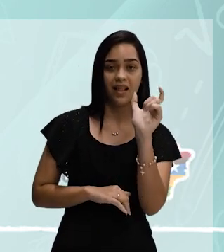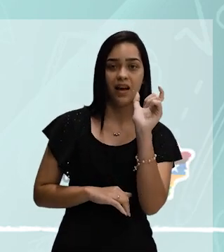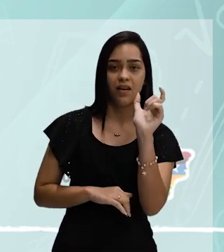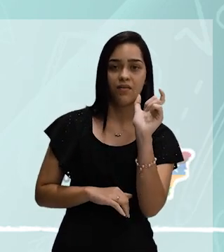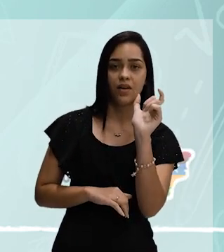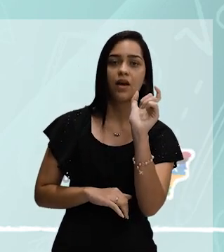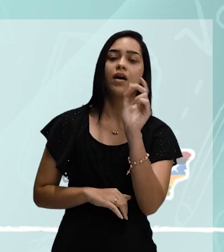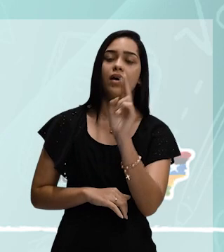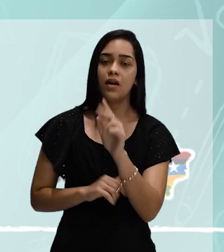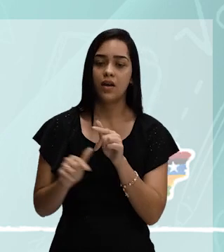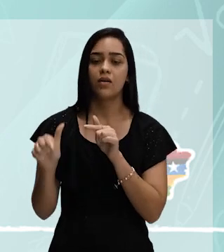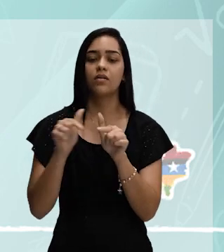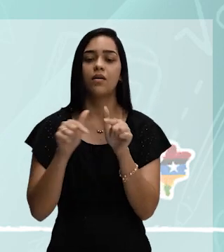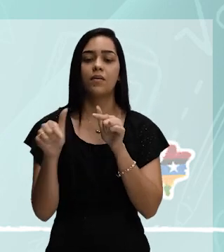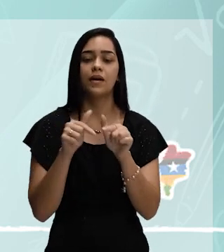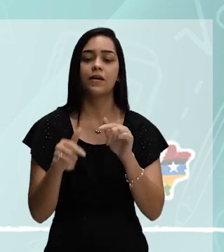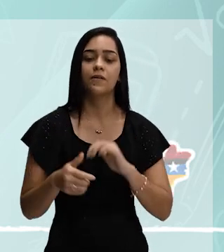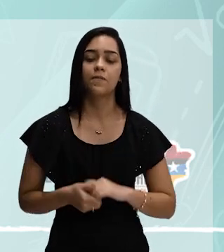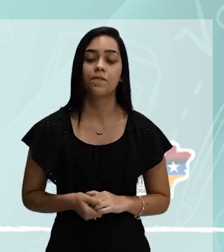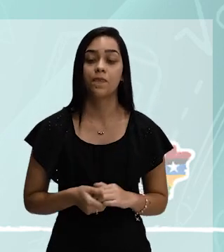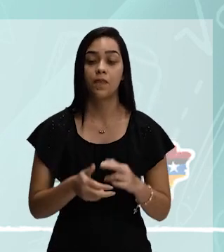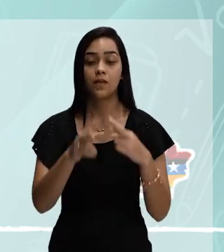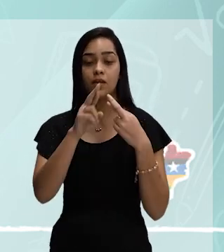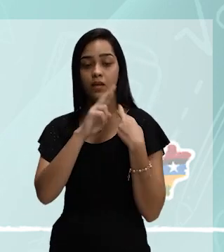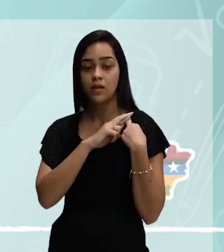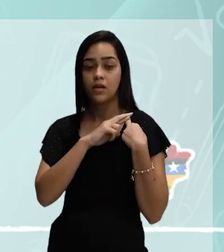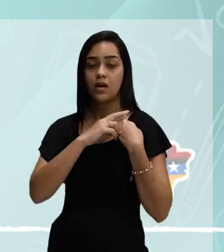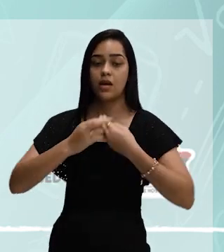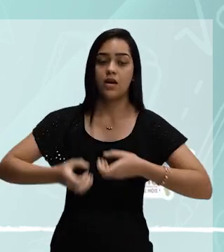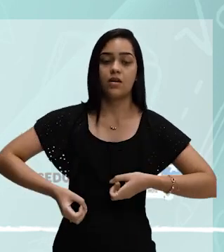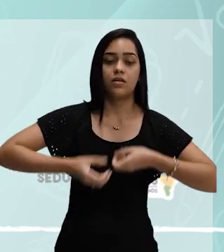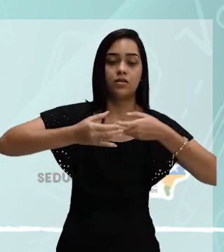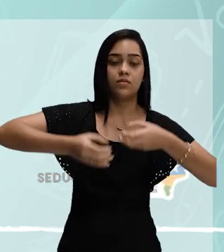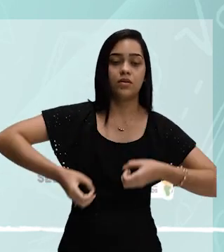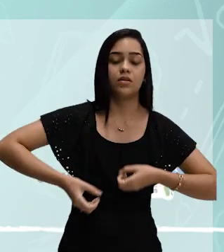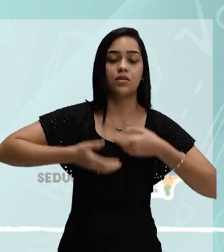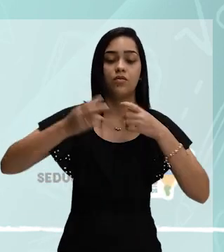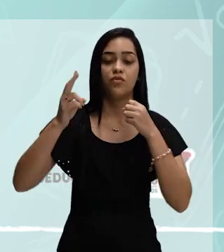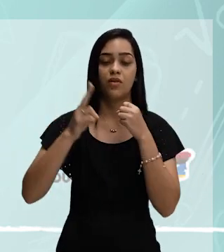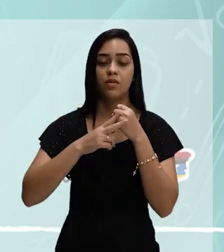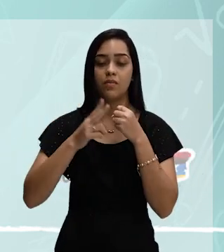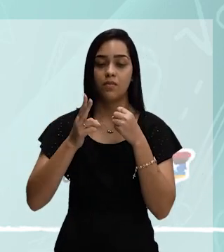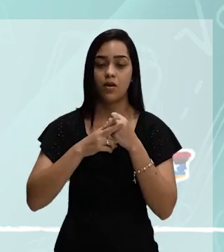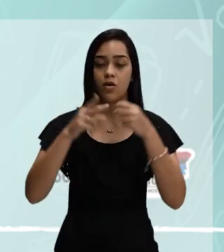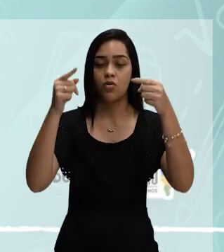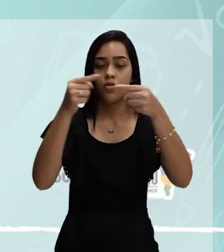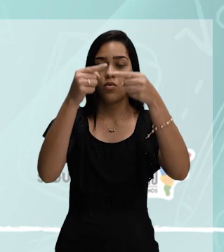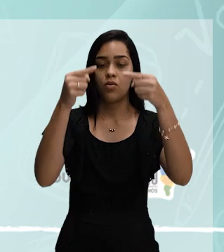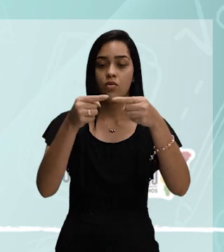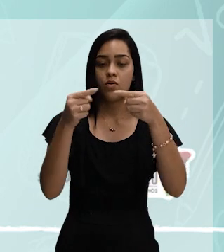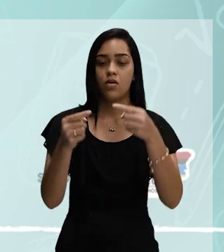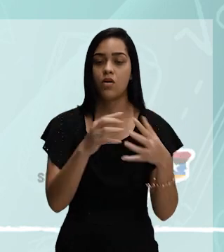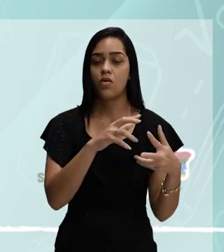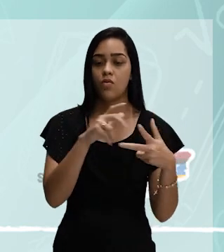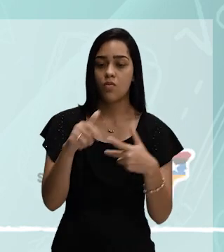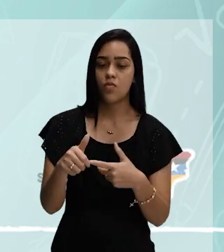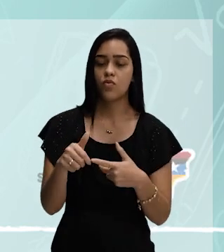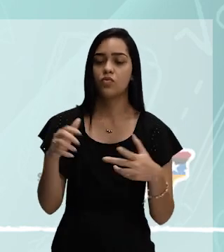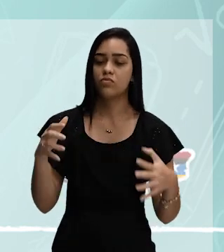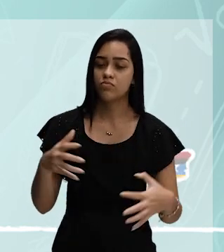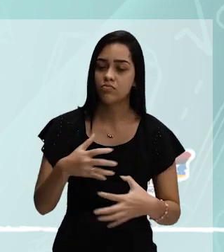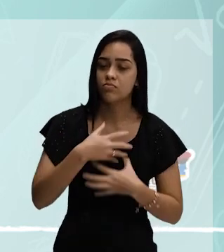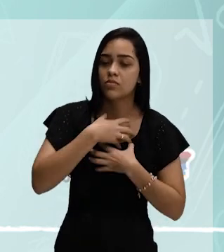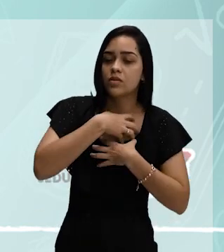Seu instrumento é a palavra. Sua função é a de ser expressão verbal